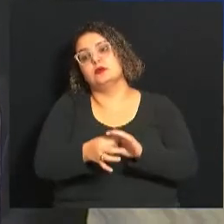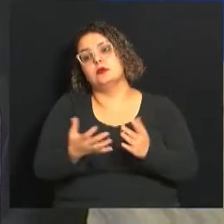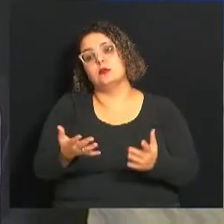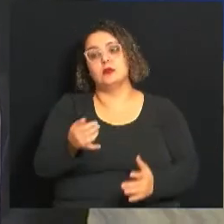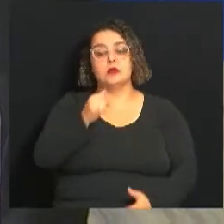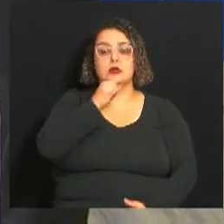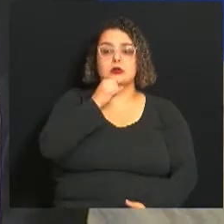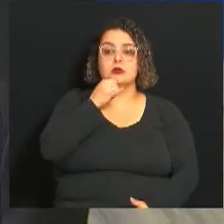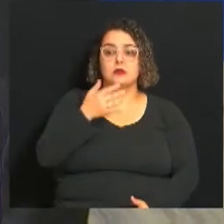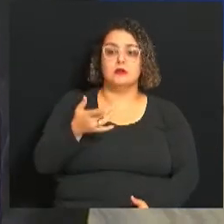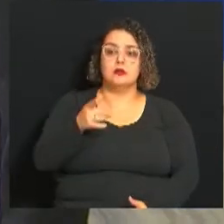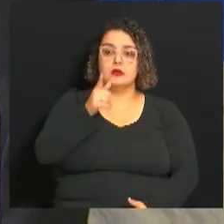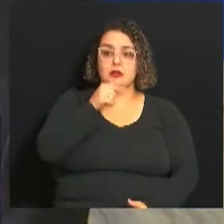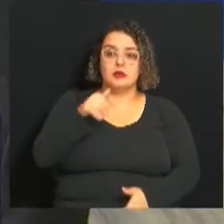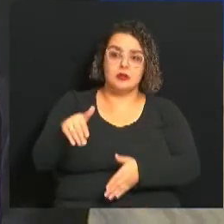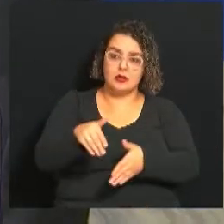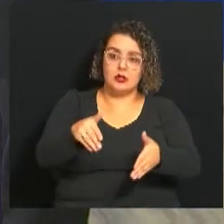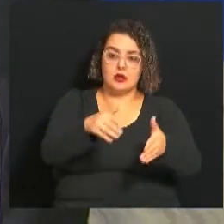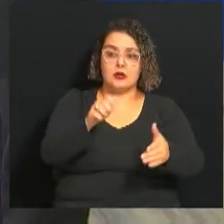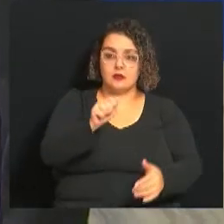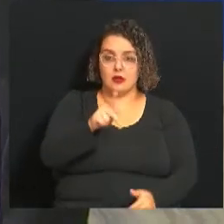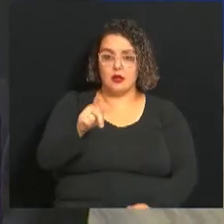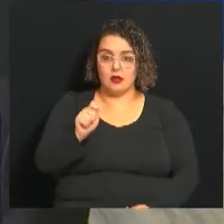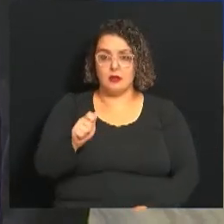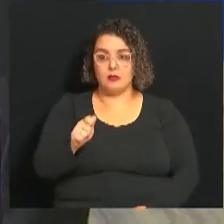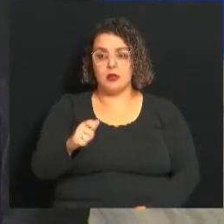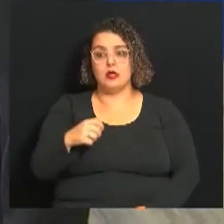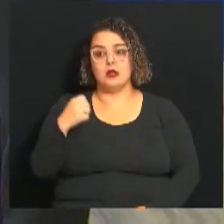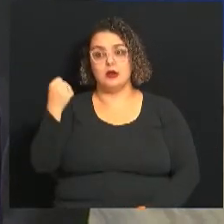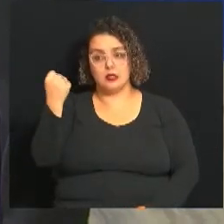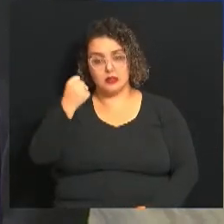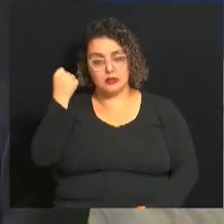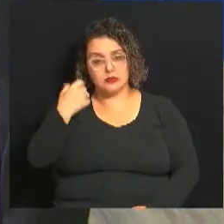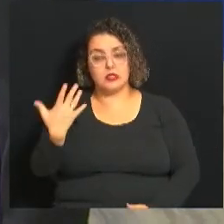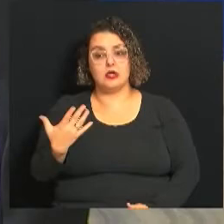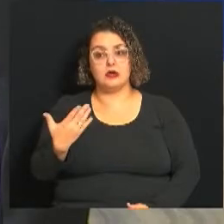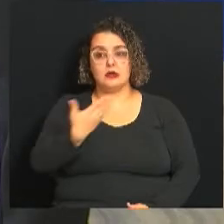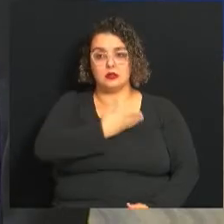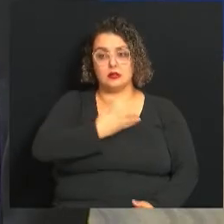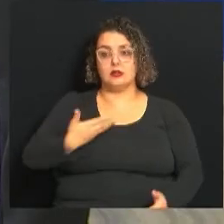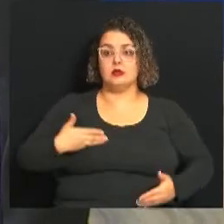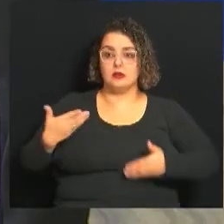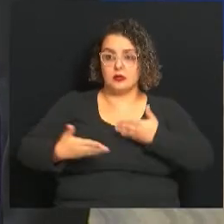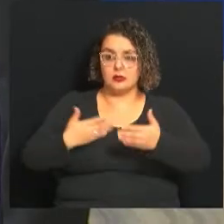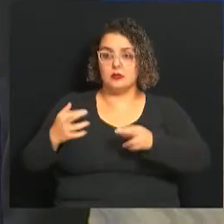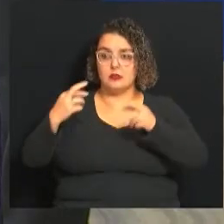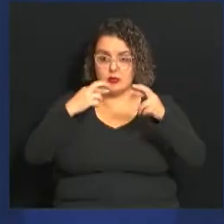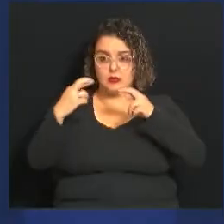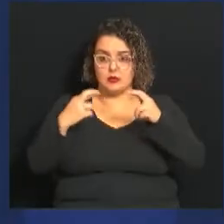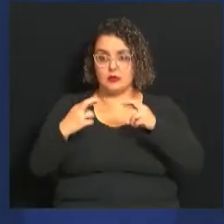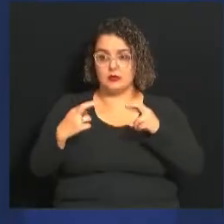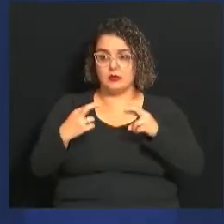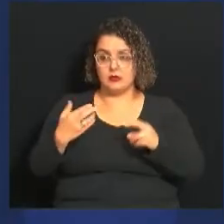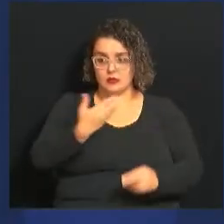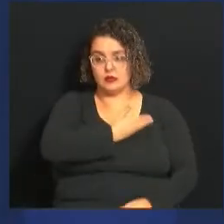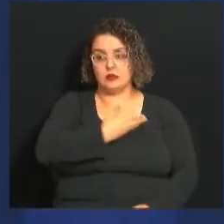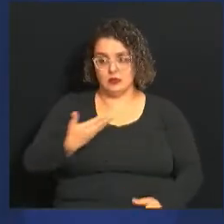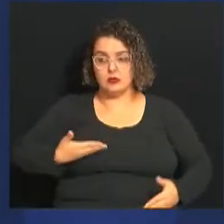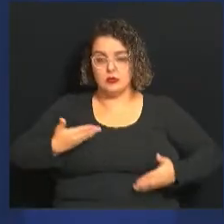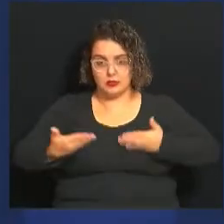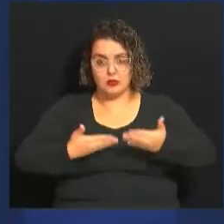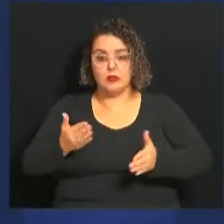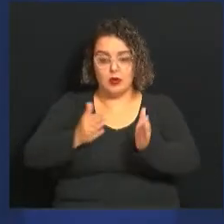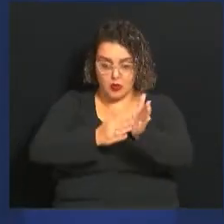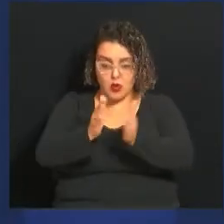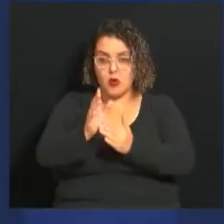mesmo da APA é muito séria, a gente precisa ter gente, servidor público, para fiscalizar. E quando a gente fala servidor público, eu estou falando servidor público mesmo, é aquele concursado